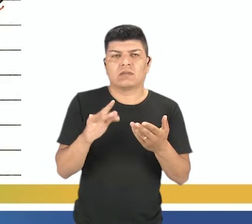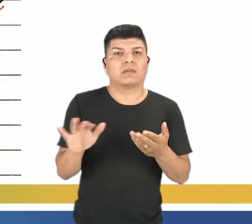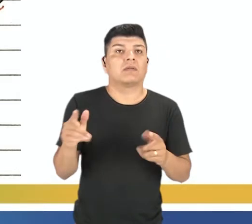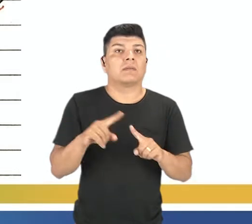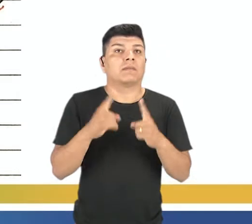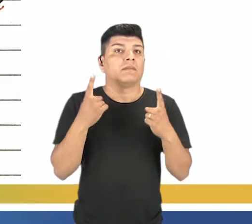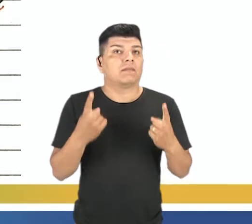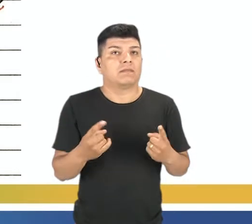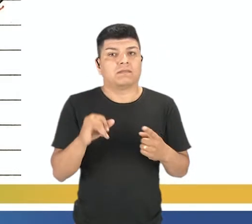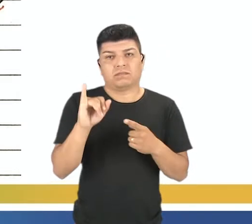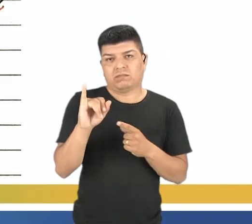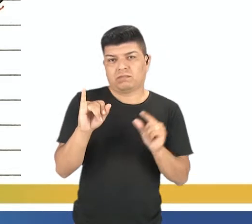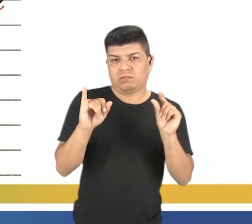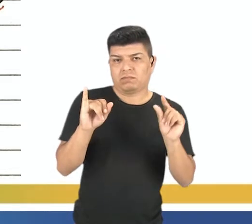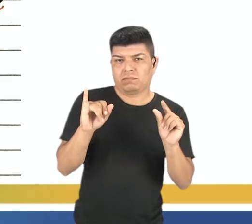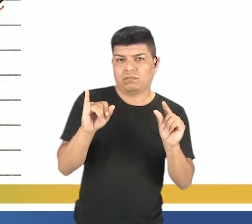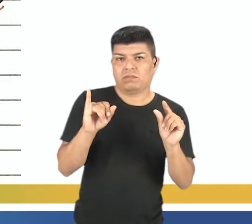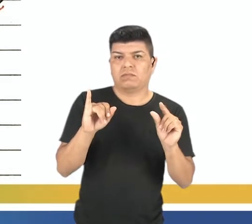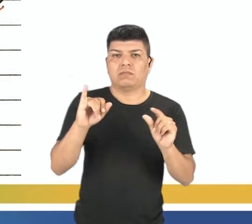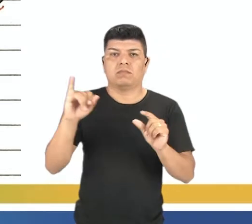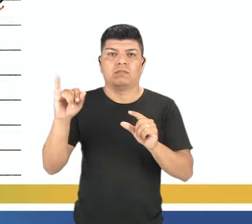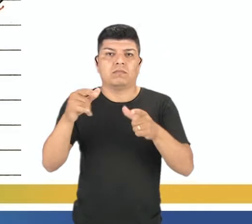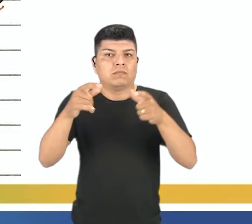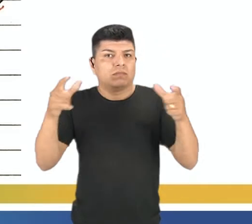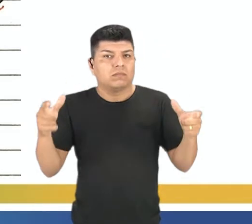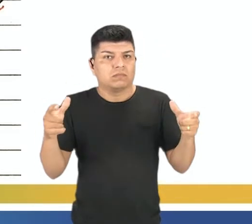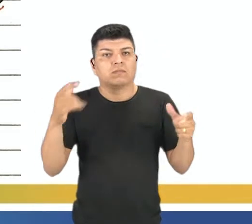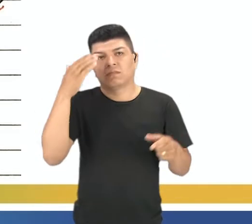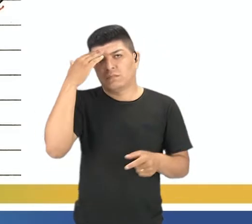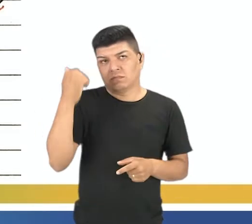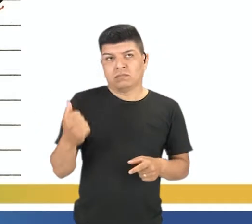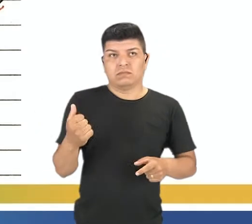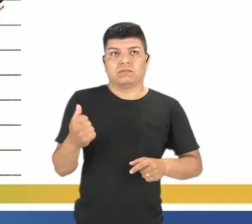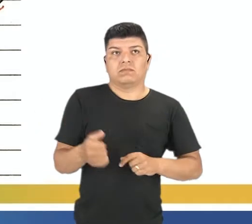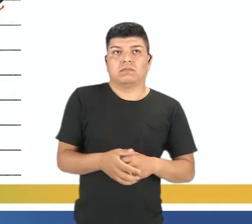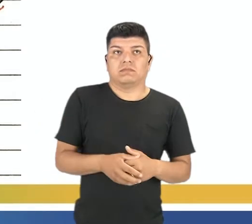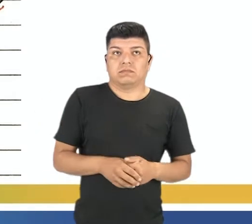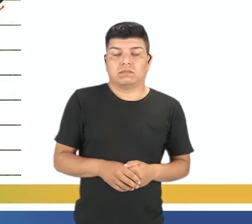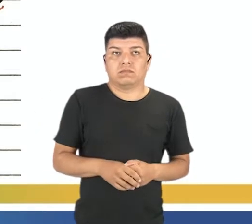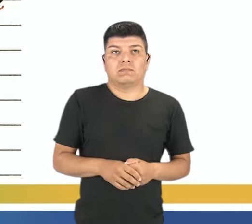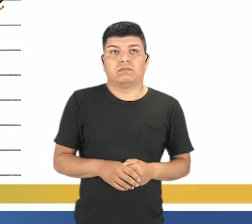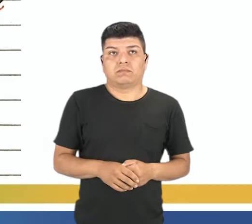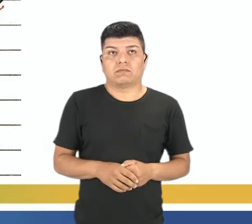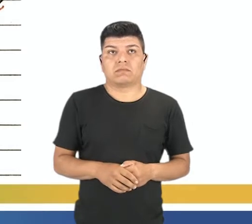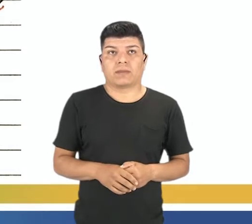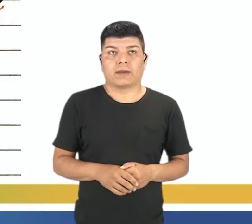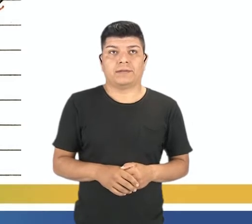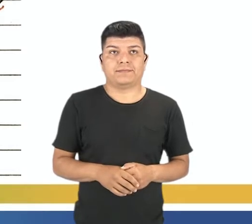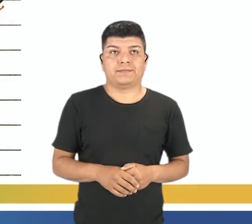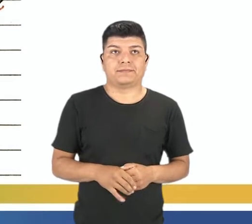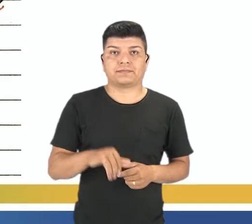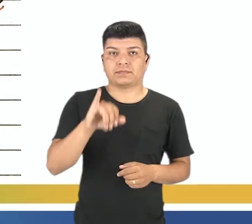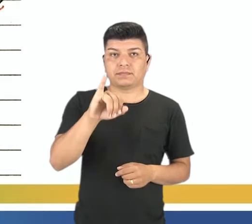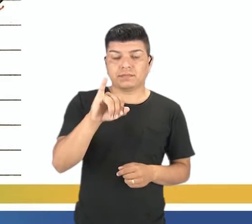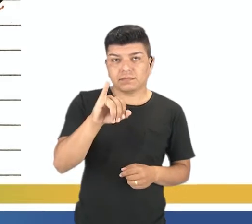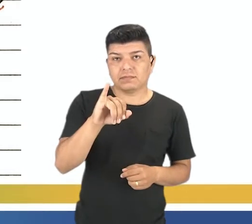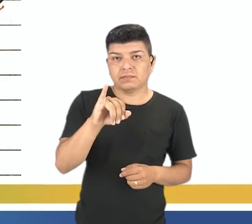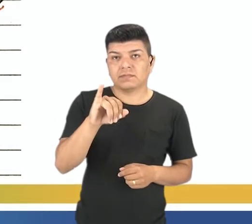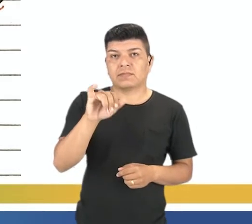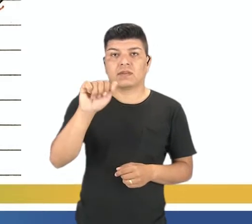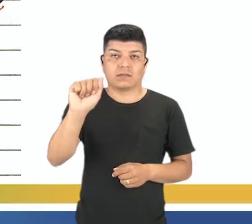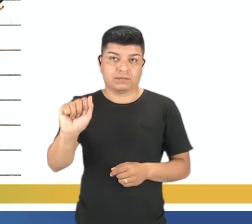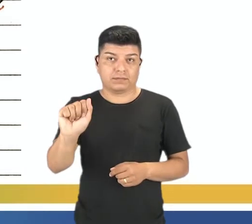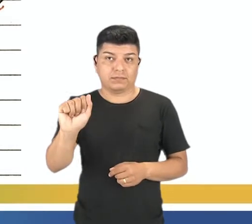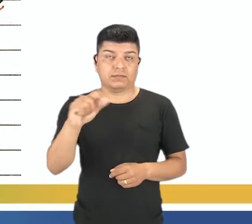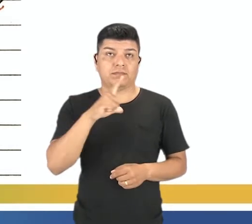esse izinho, esse izão ou izinho é o que a gente entende, tá? Então, por exemplo, se eu tenho um izão A, eu vou